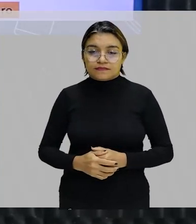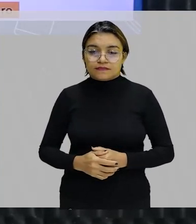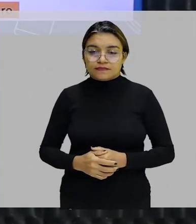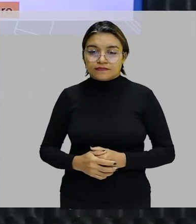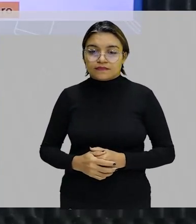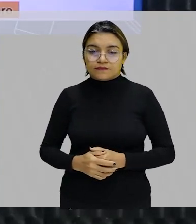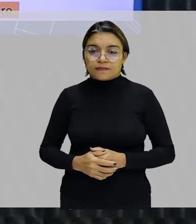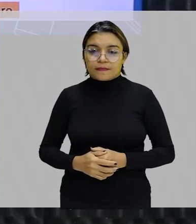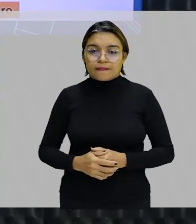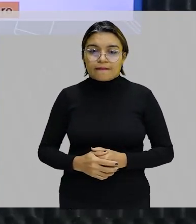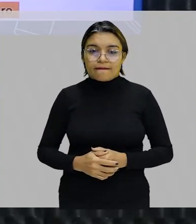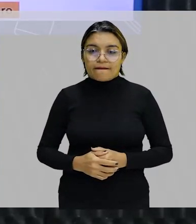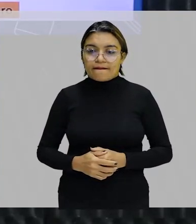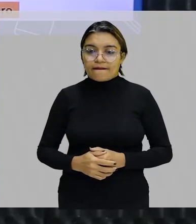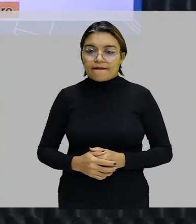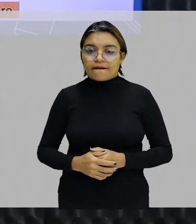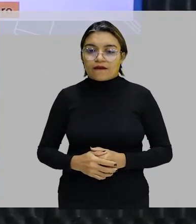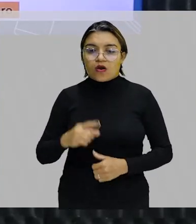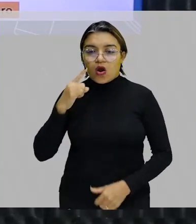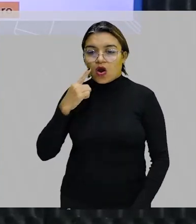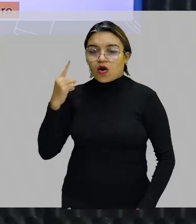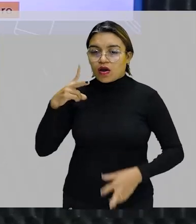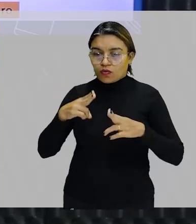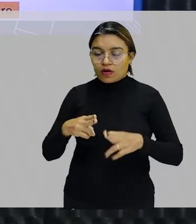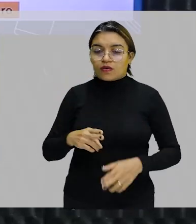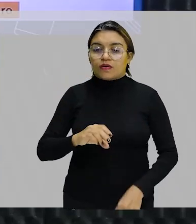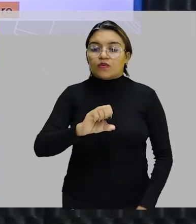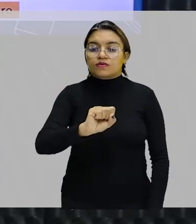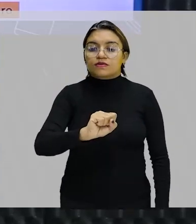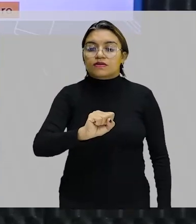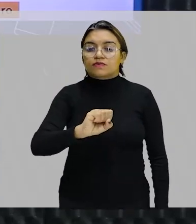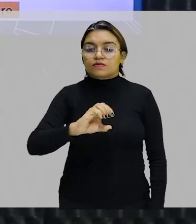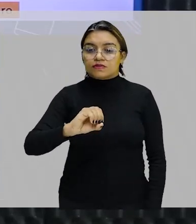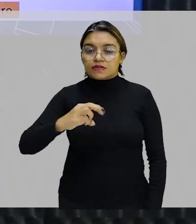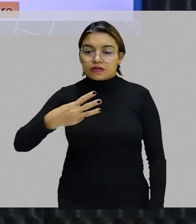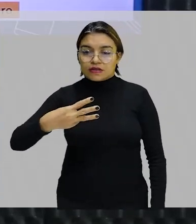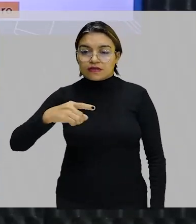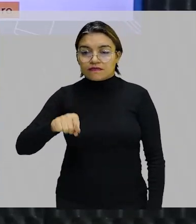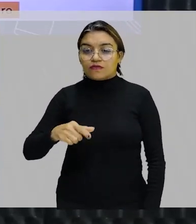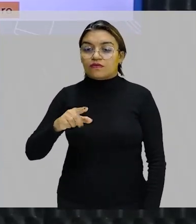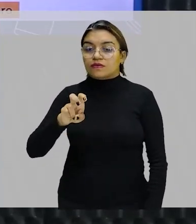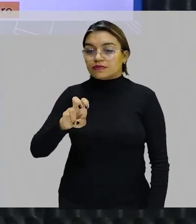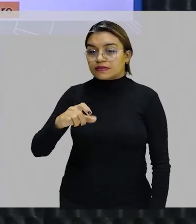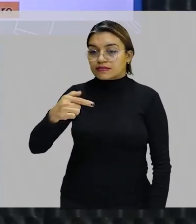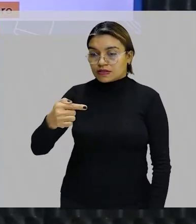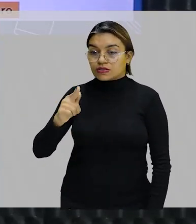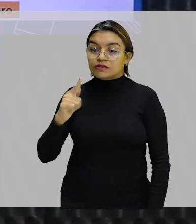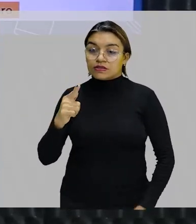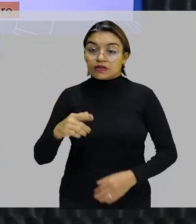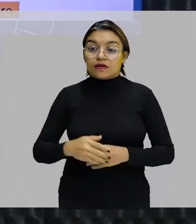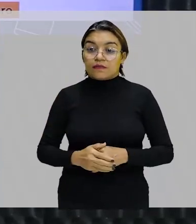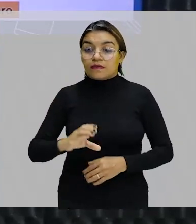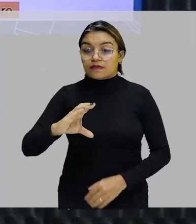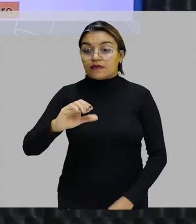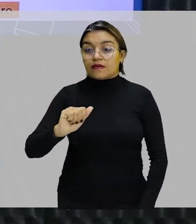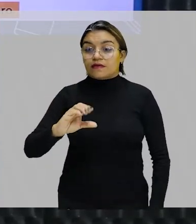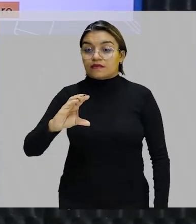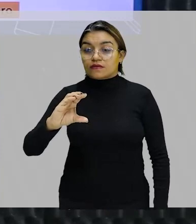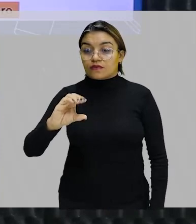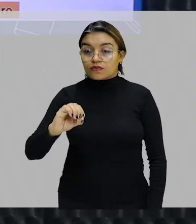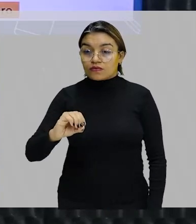803,57 gramas do carbonato de cálcio puro. Por quê? Como nós estamos trabalhando com cálculo